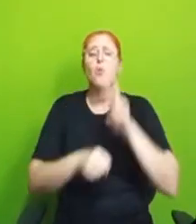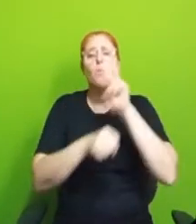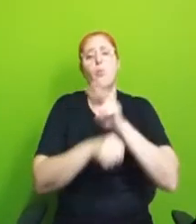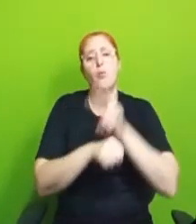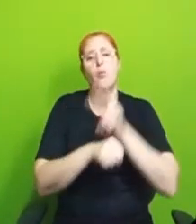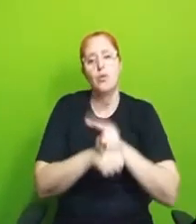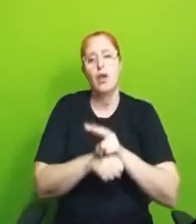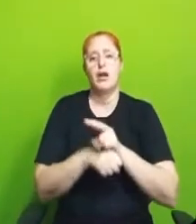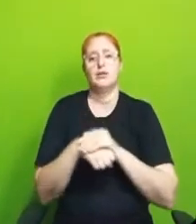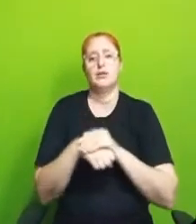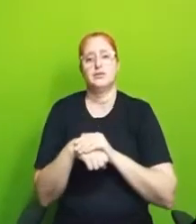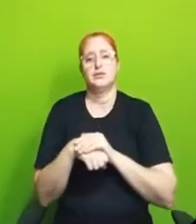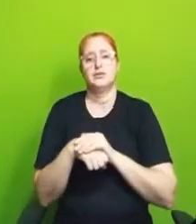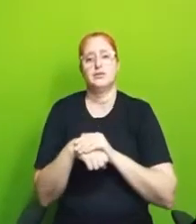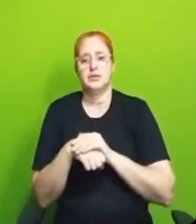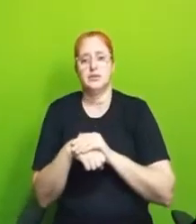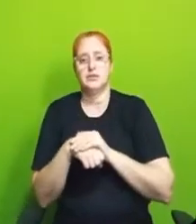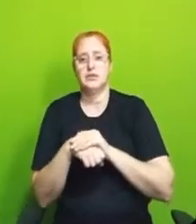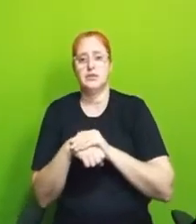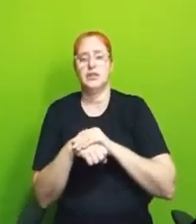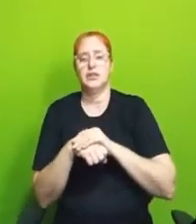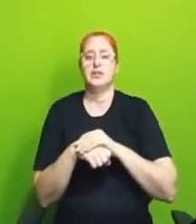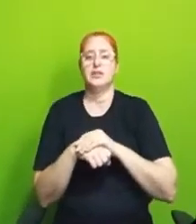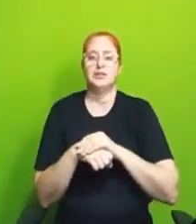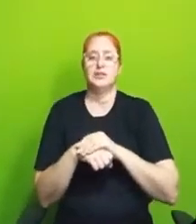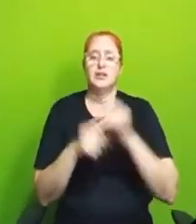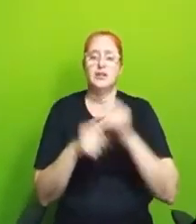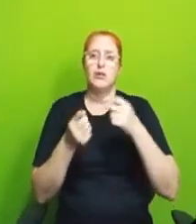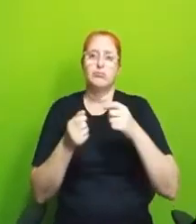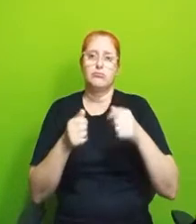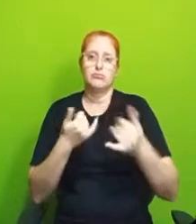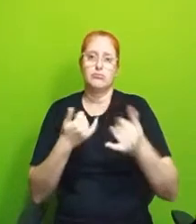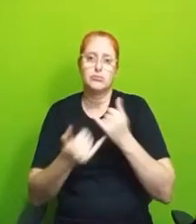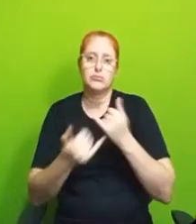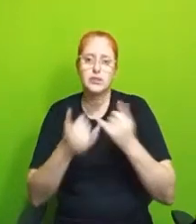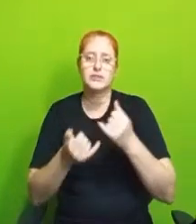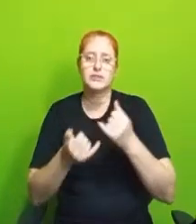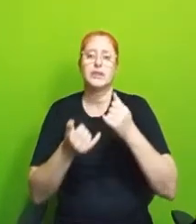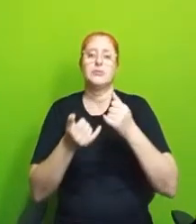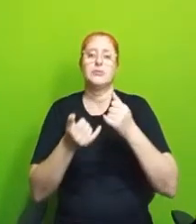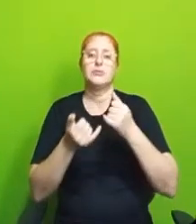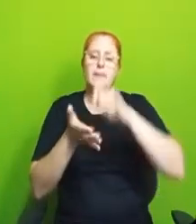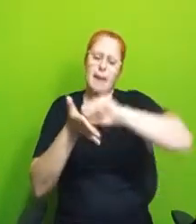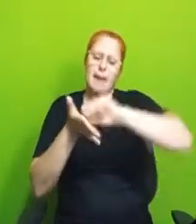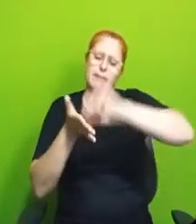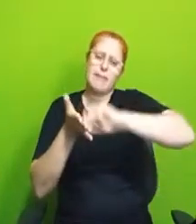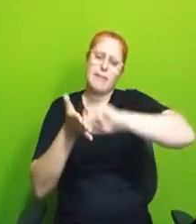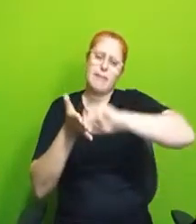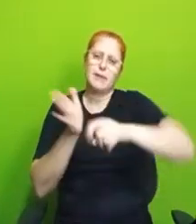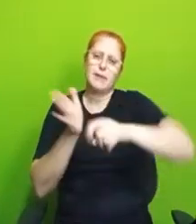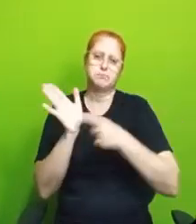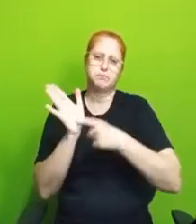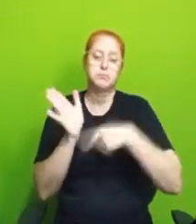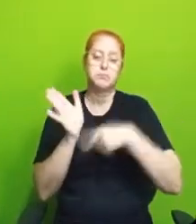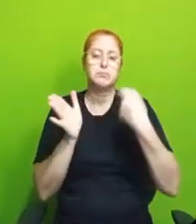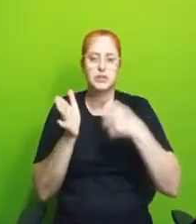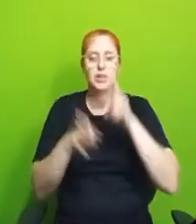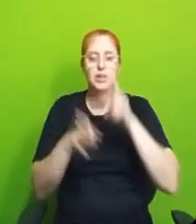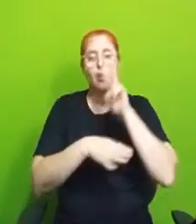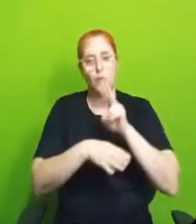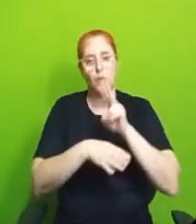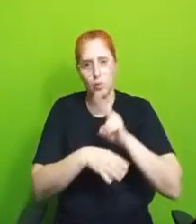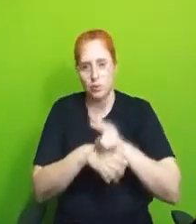de cumprir as prescrições que o serviço de saúde passa, né, para determinados tratamentos, enfim.